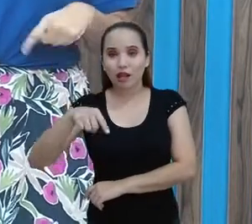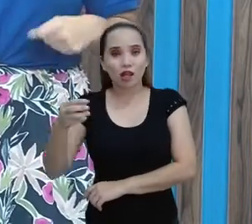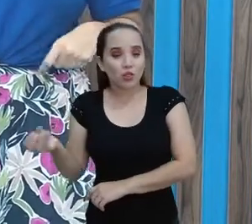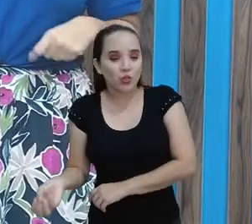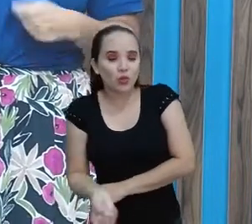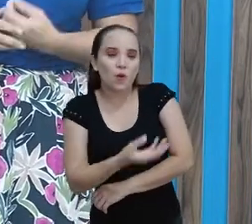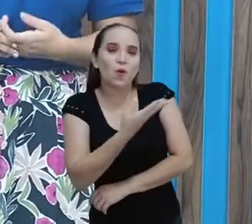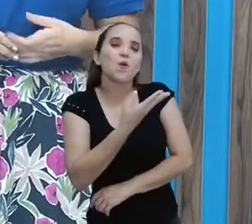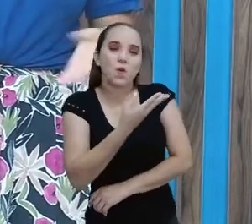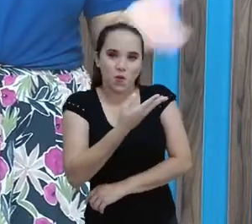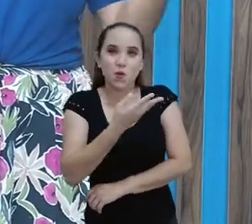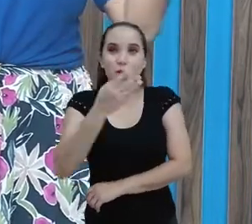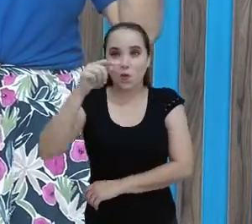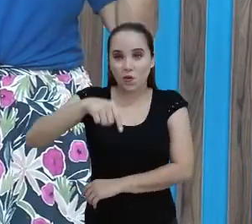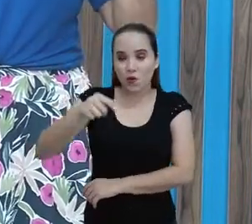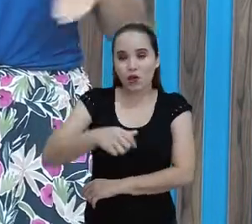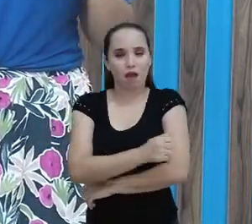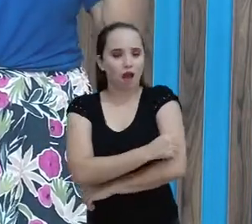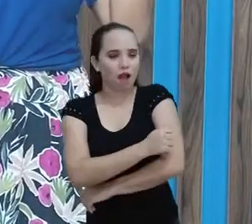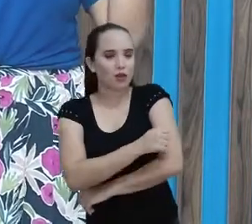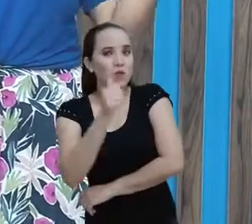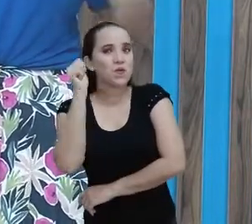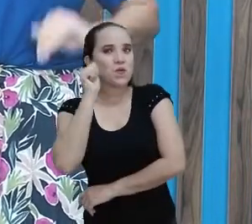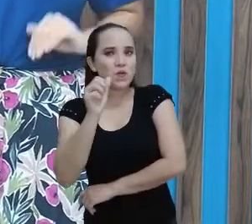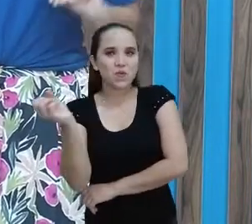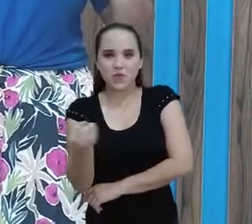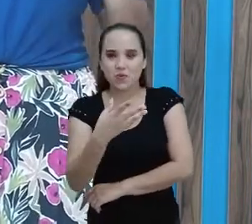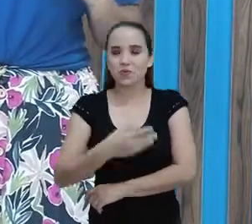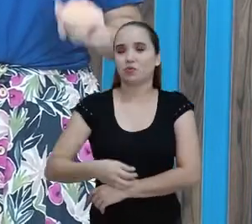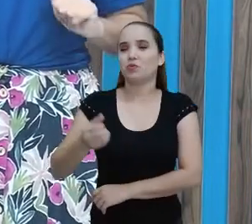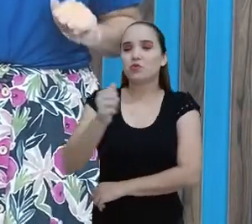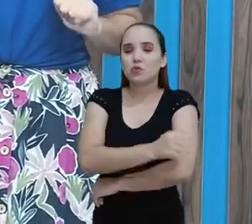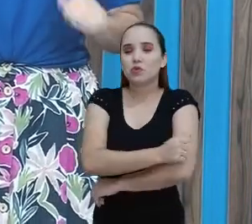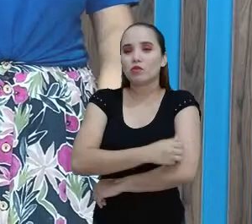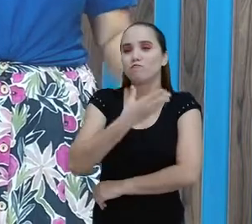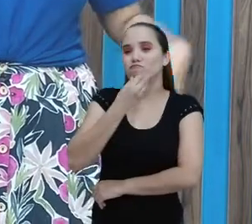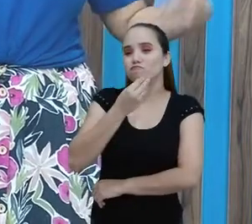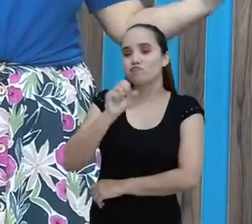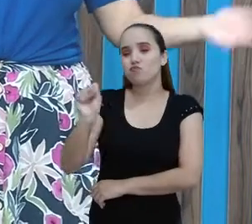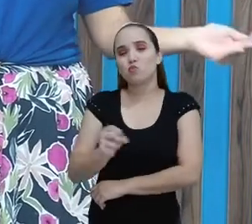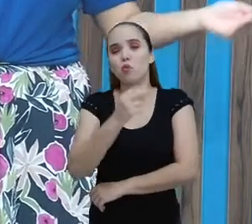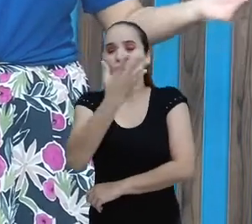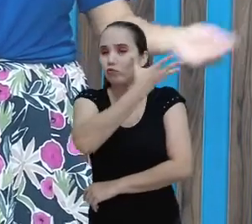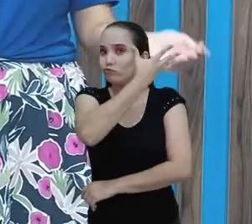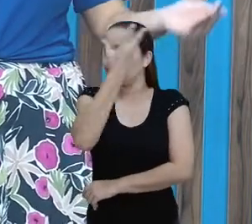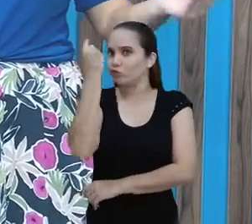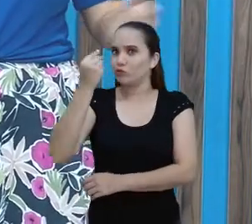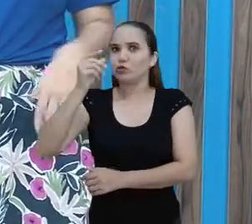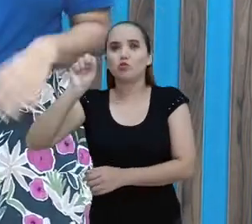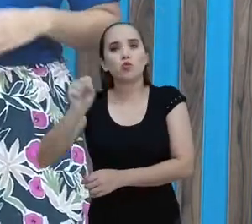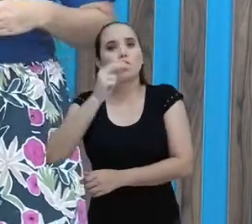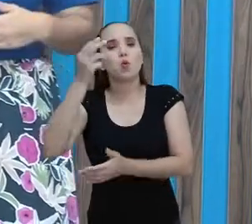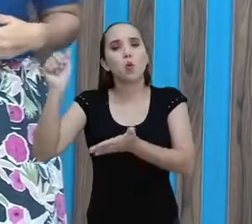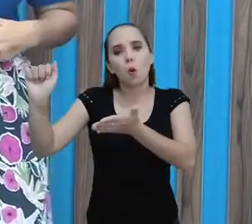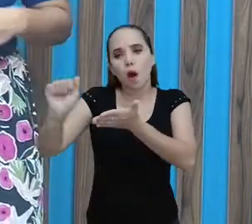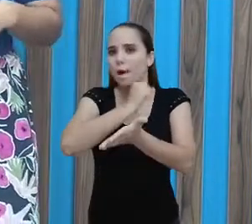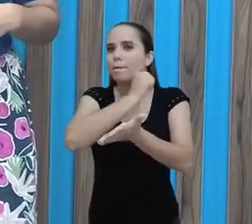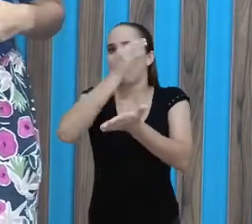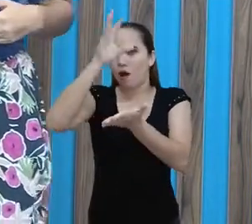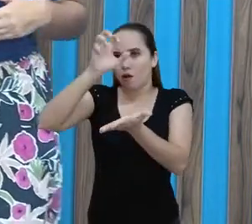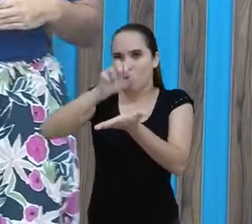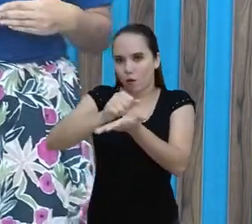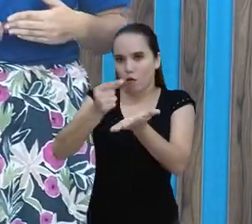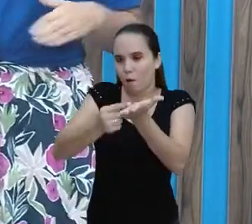aluna nova, ou esqueceu, apagou o aplicativo, vocês podem baixá-lo tanto nas